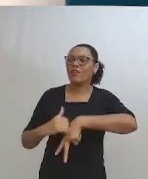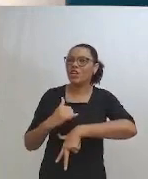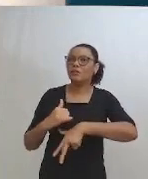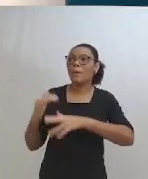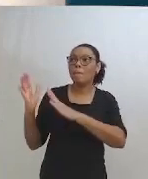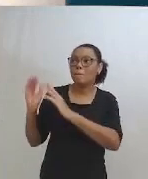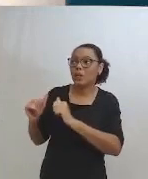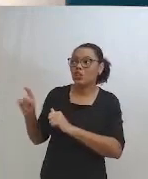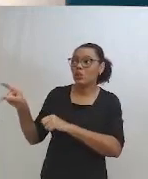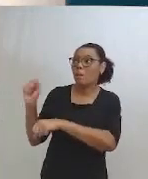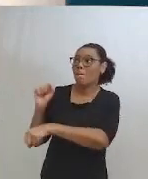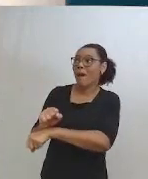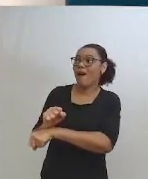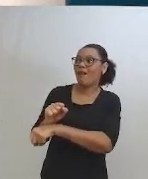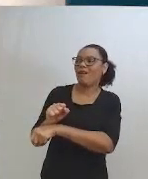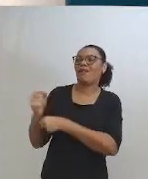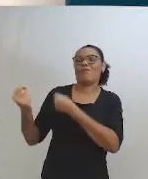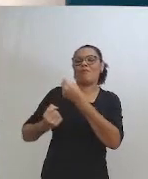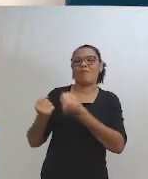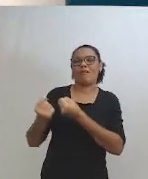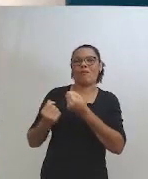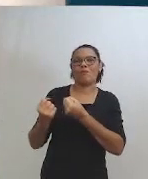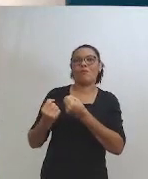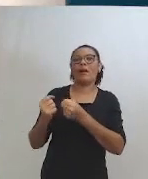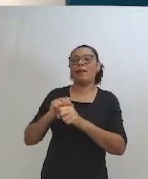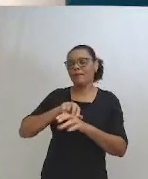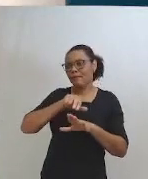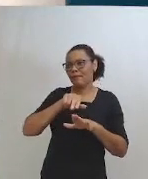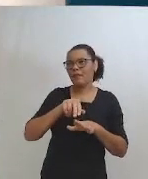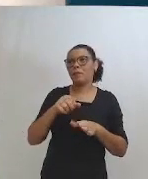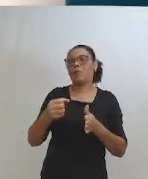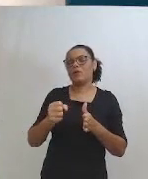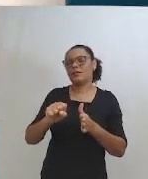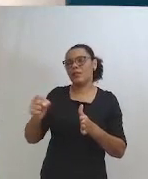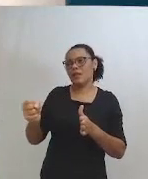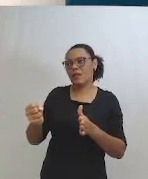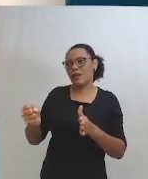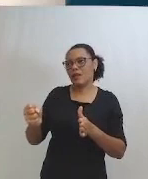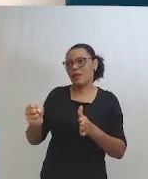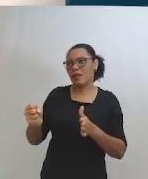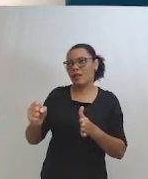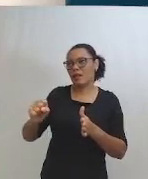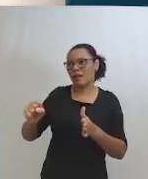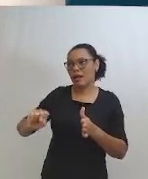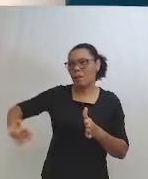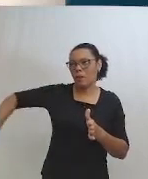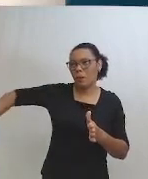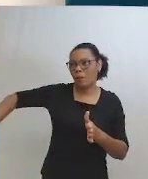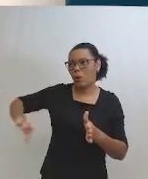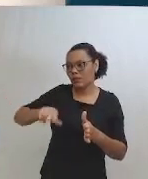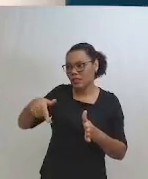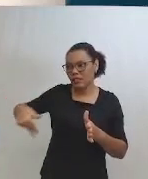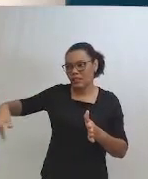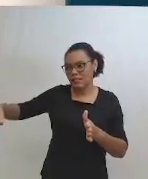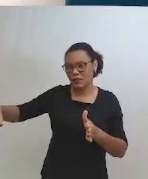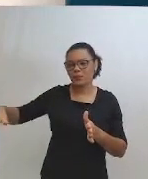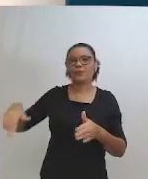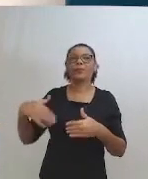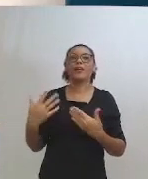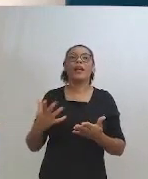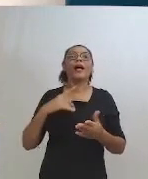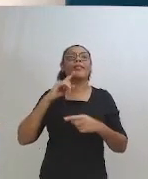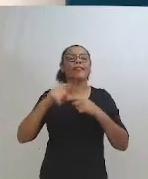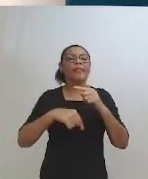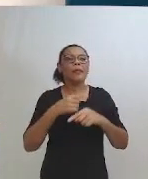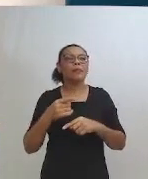o veículo e dele desceu. Ato contínuo, o Douglas se dirigiu até a vítima, efetuou um